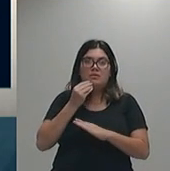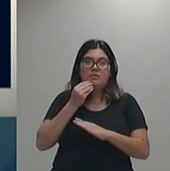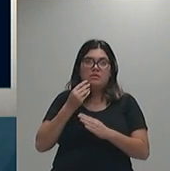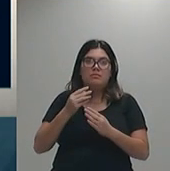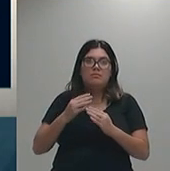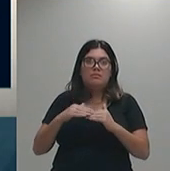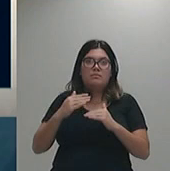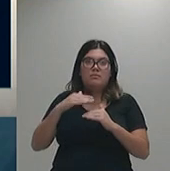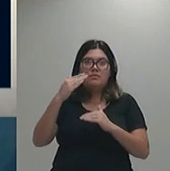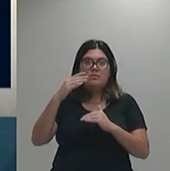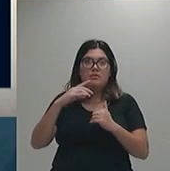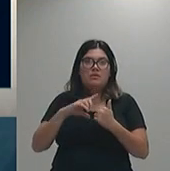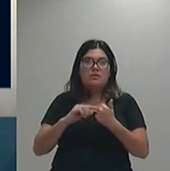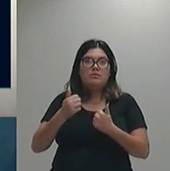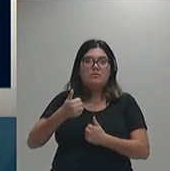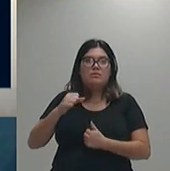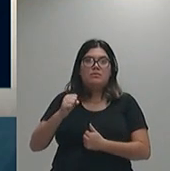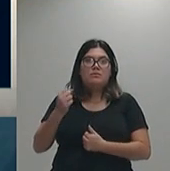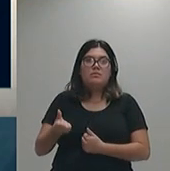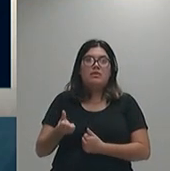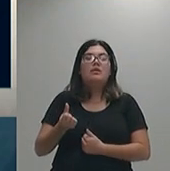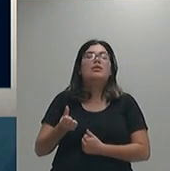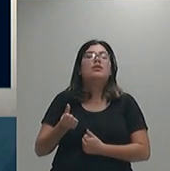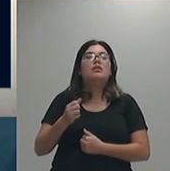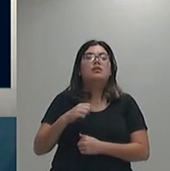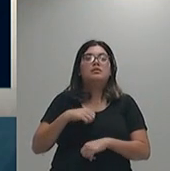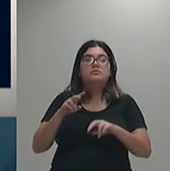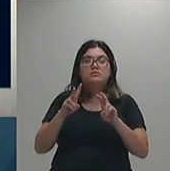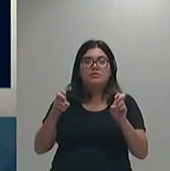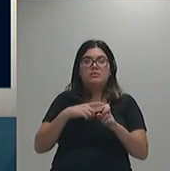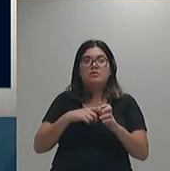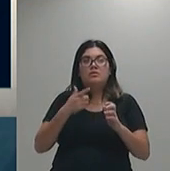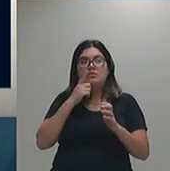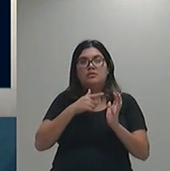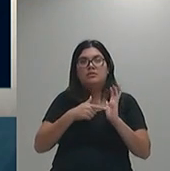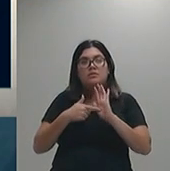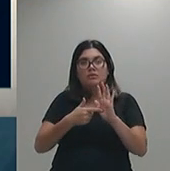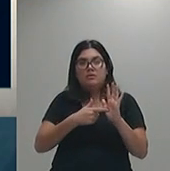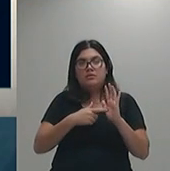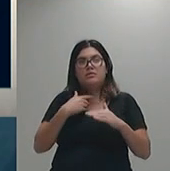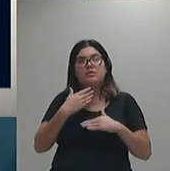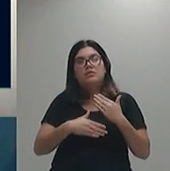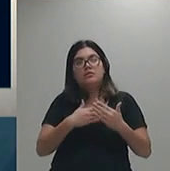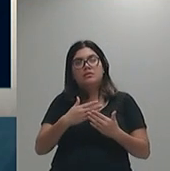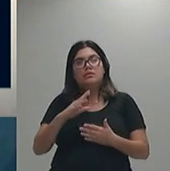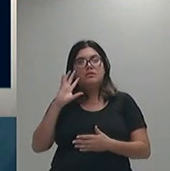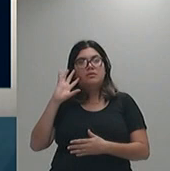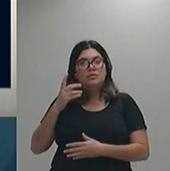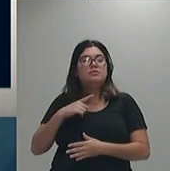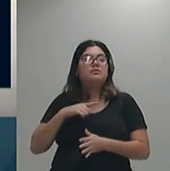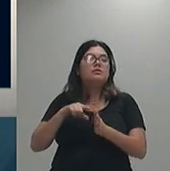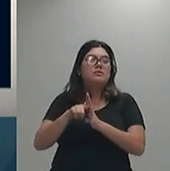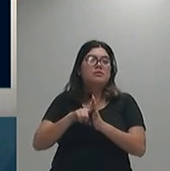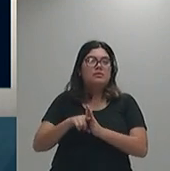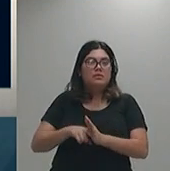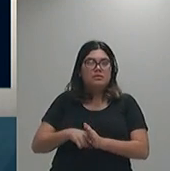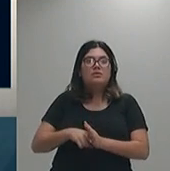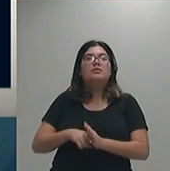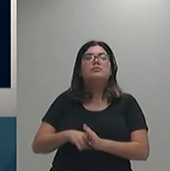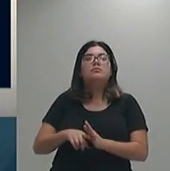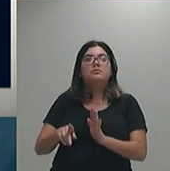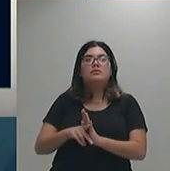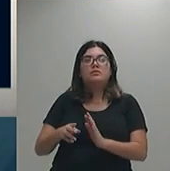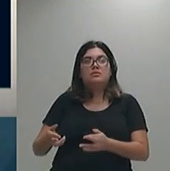186 diretamente sobre a saída mostrada identidade de causa dos procedimentos arbitrais em exame no tocante à responsabilização de